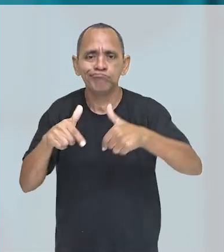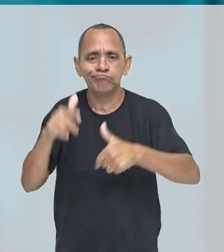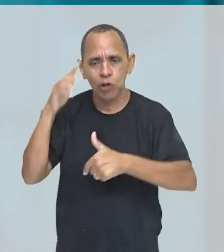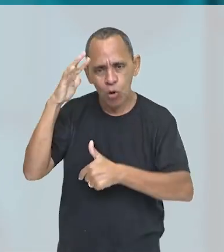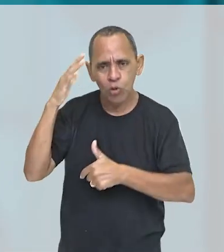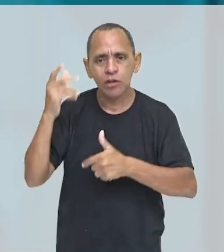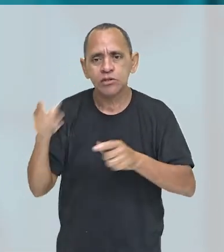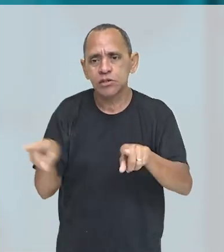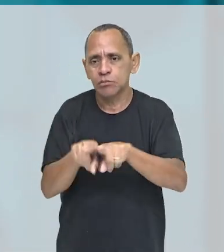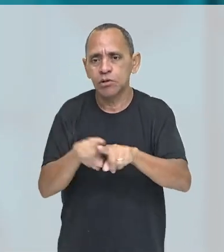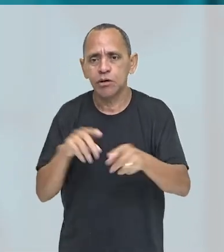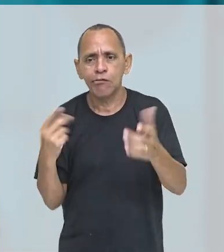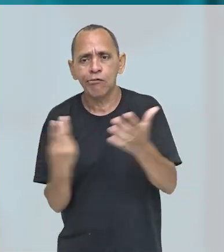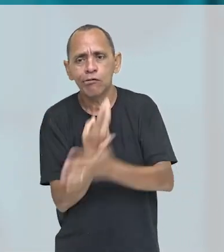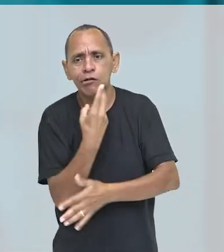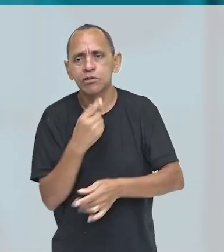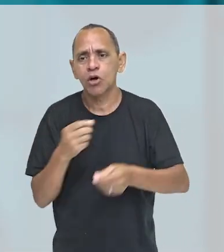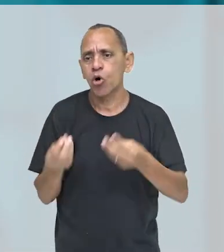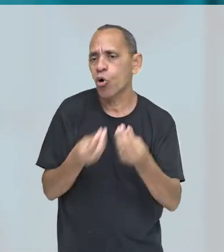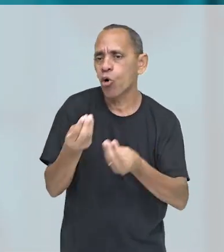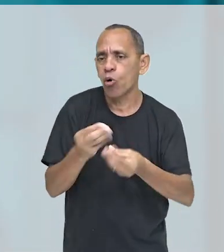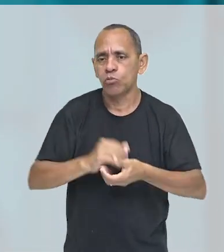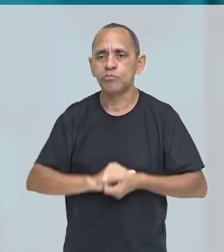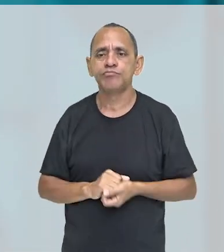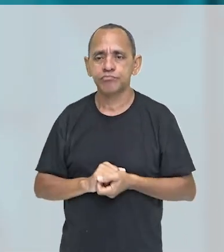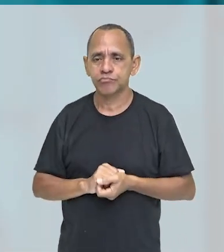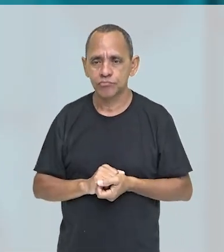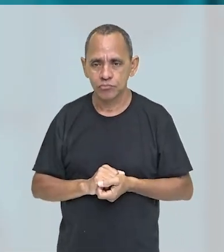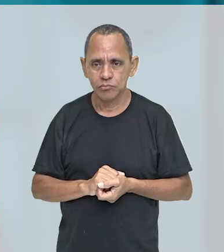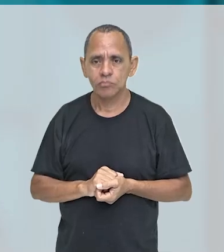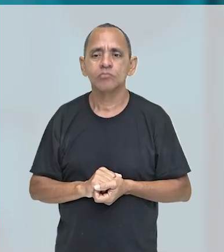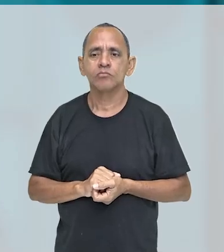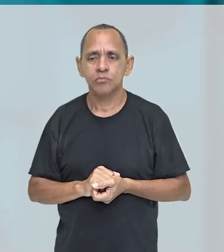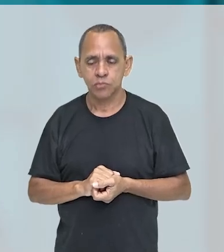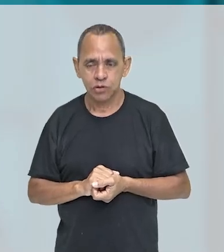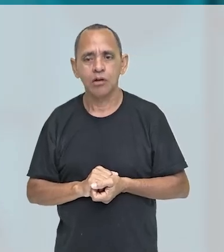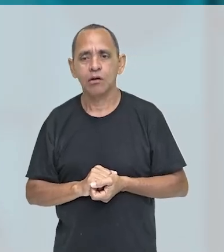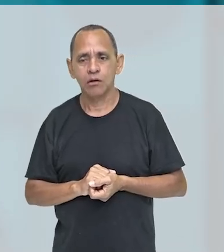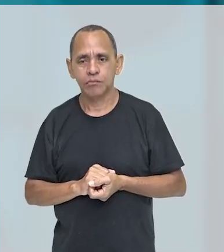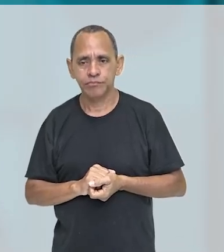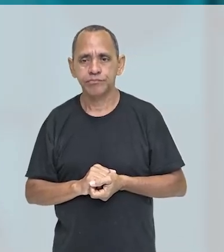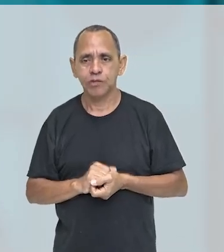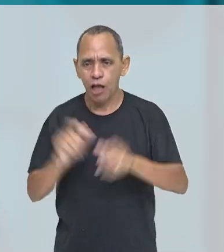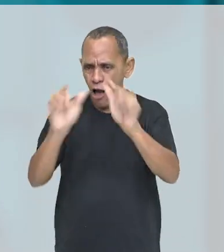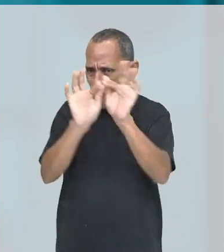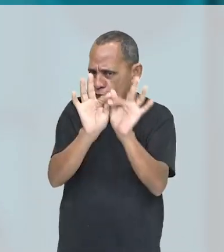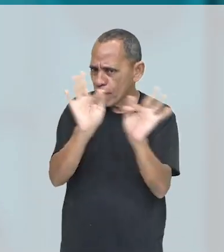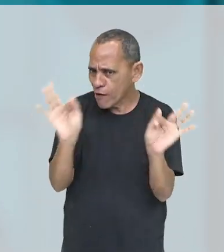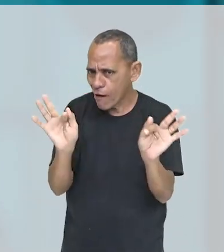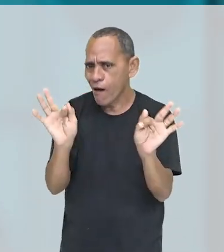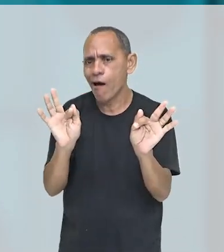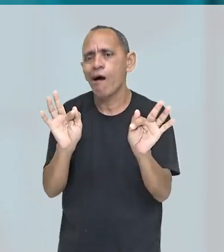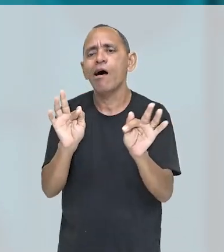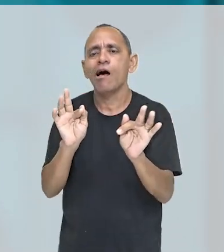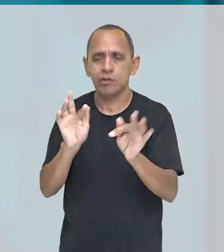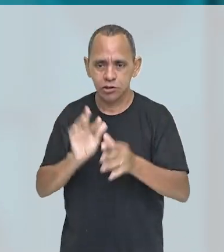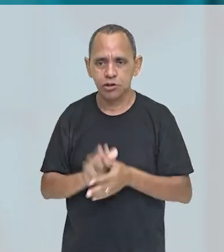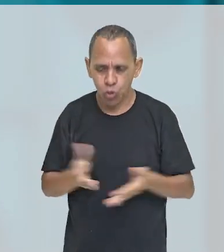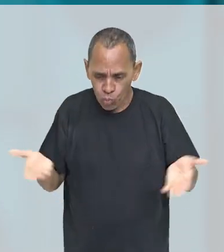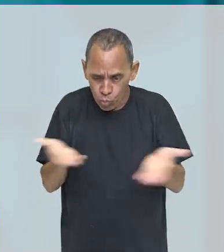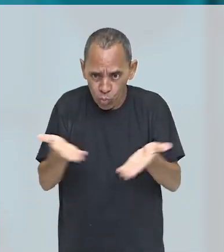certo? Primeira, a condição vai estar sempre no presente, ela iniciará via de regra com if.